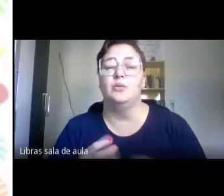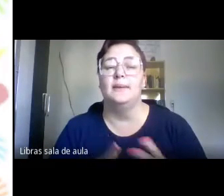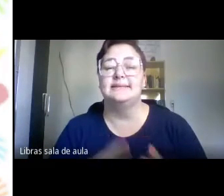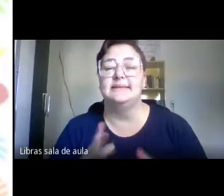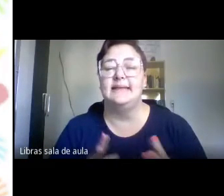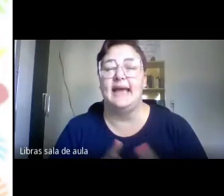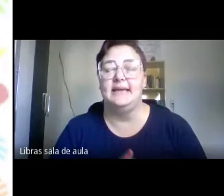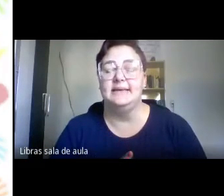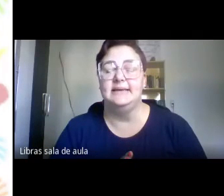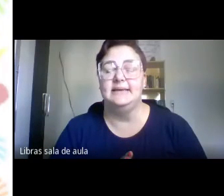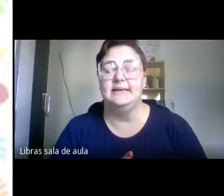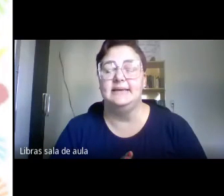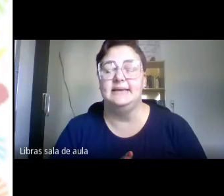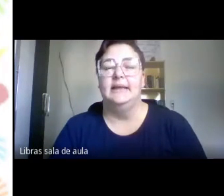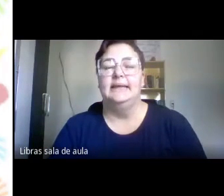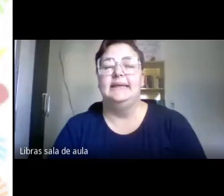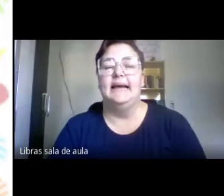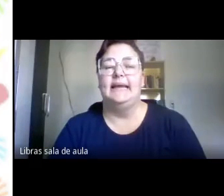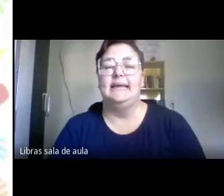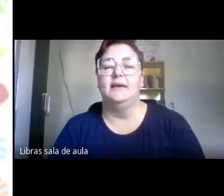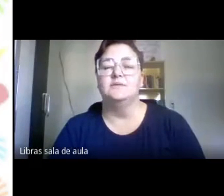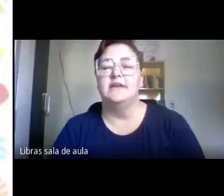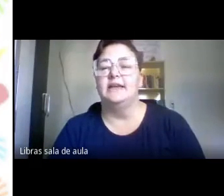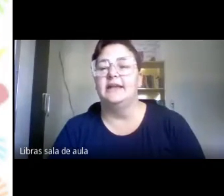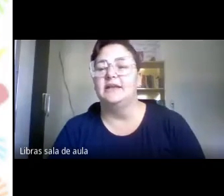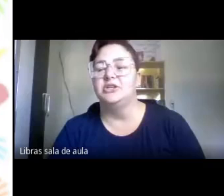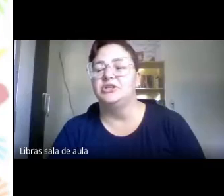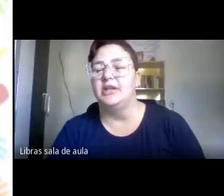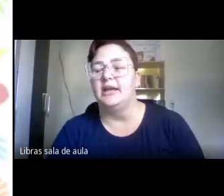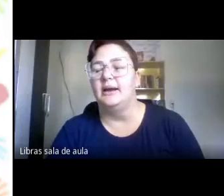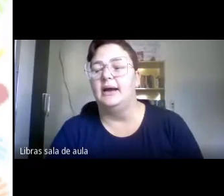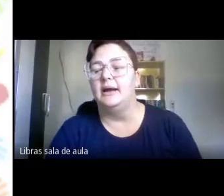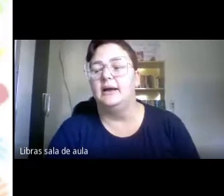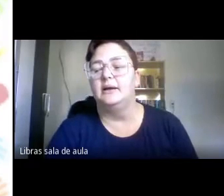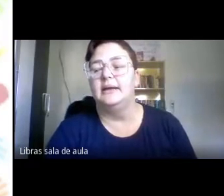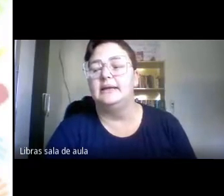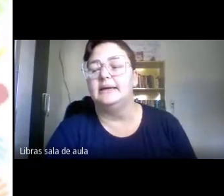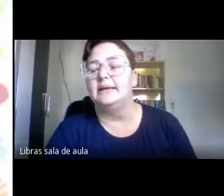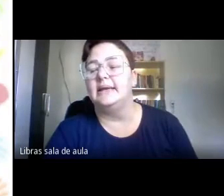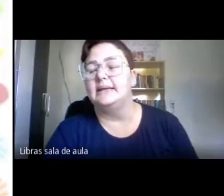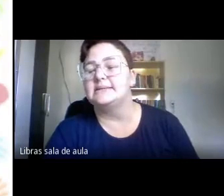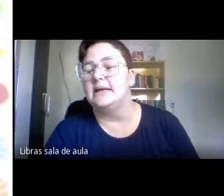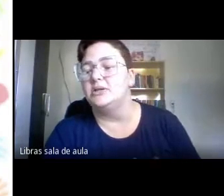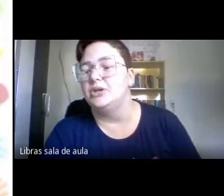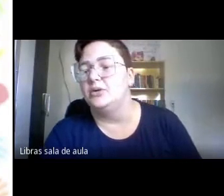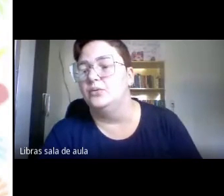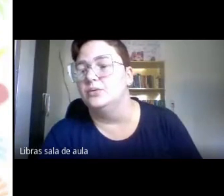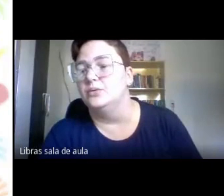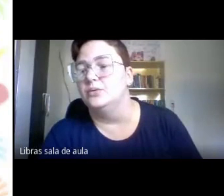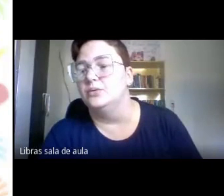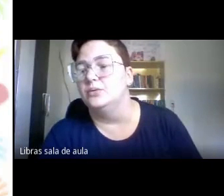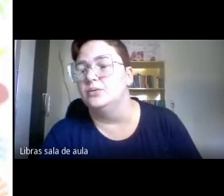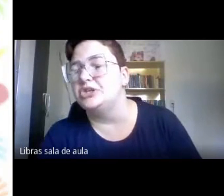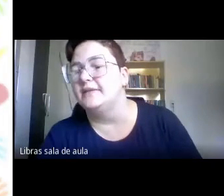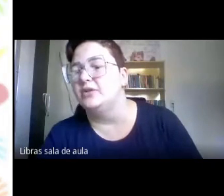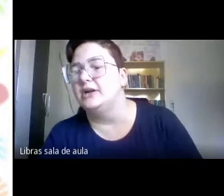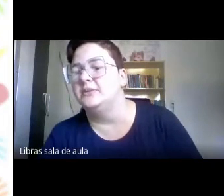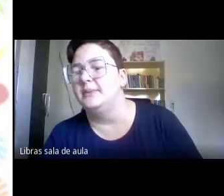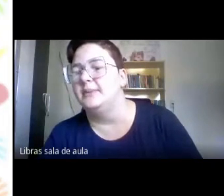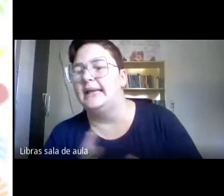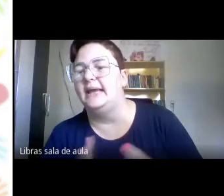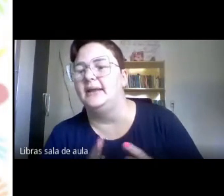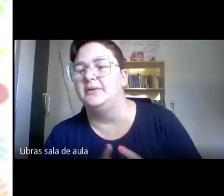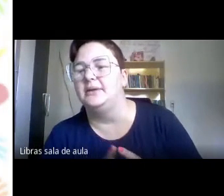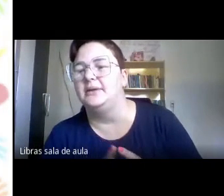trouxe algumas ideias, né? E aí eu sei que a gente tem a Eliane, que é da sala de recursos, e a gente estava trocando